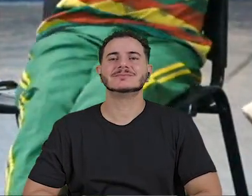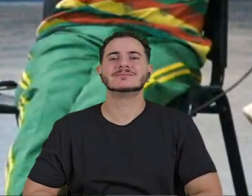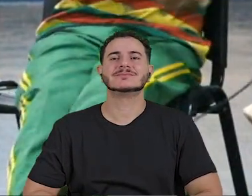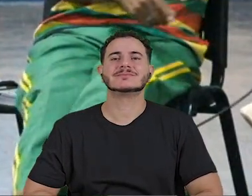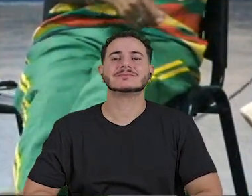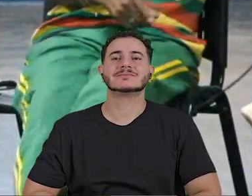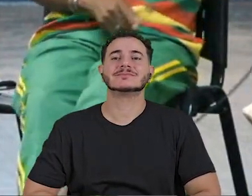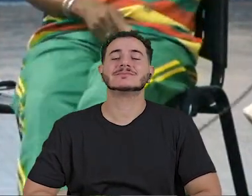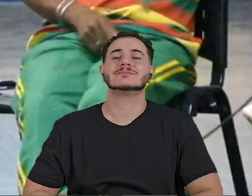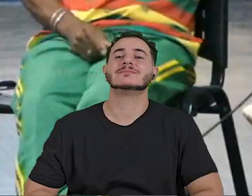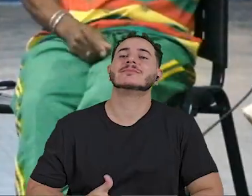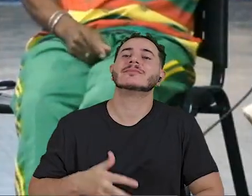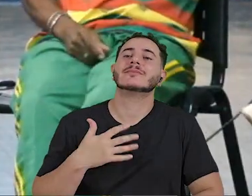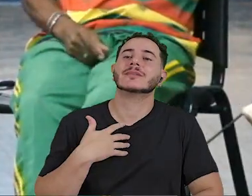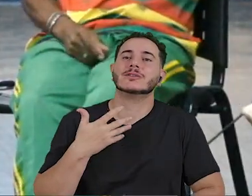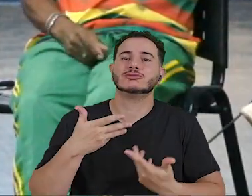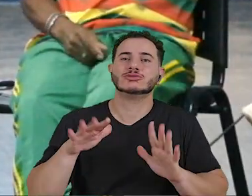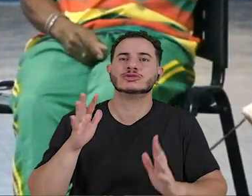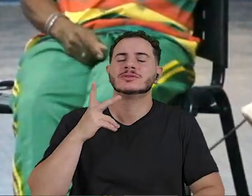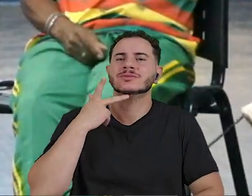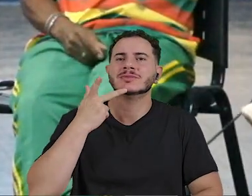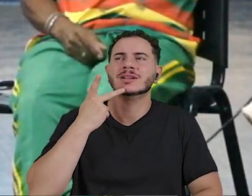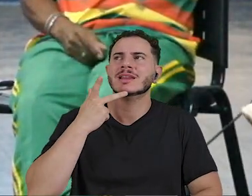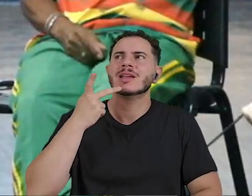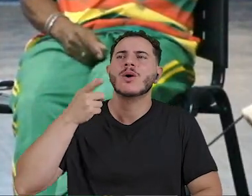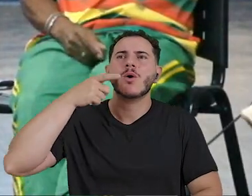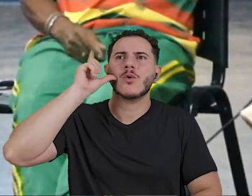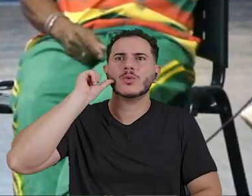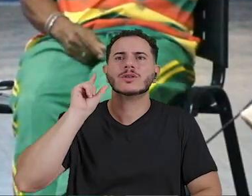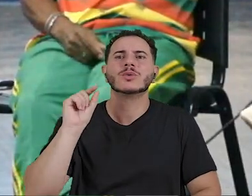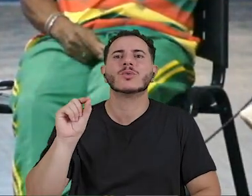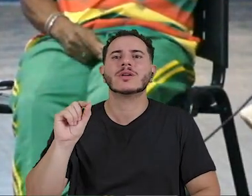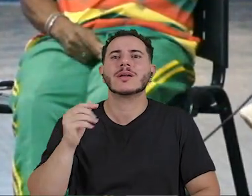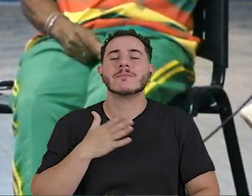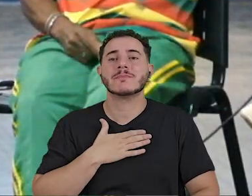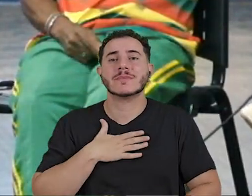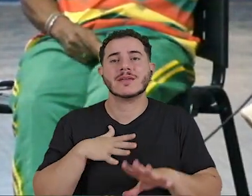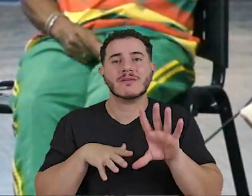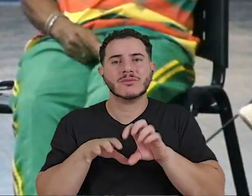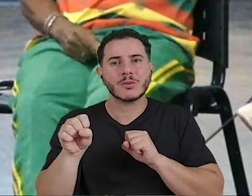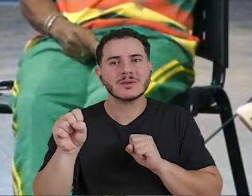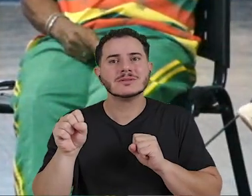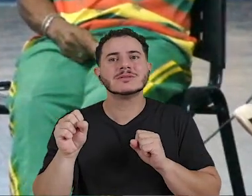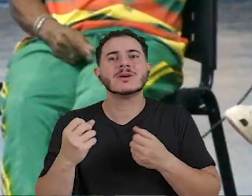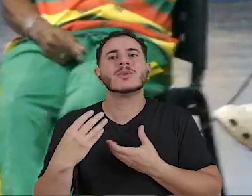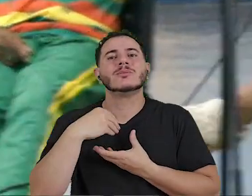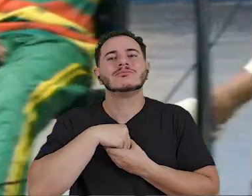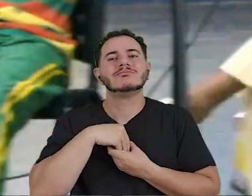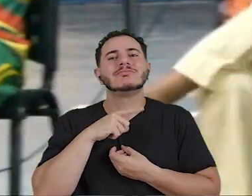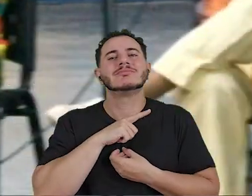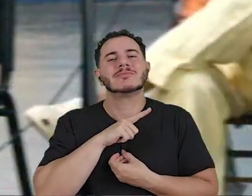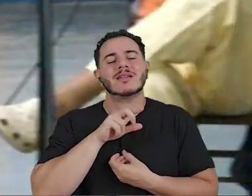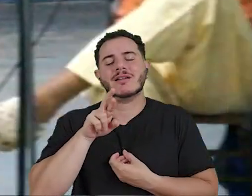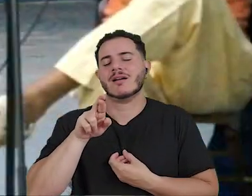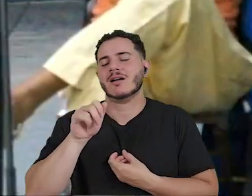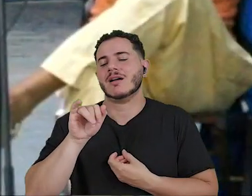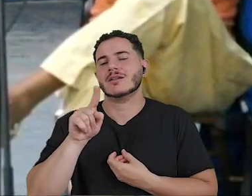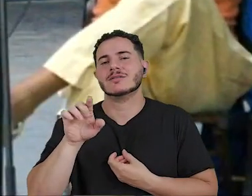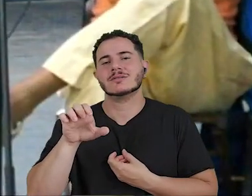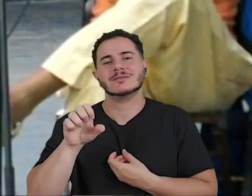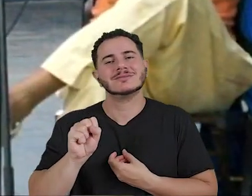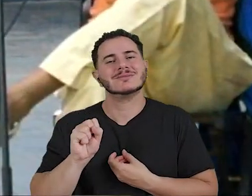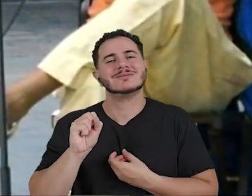Eu falei isso ontem, que uma das minhas formações foi no Raízes para fazer esta política pensada. Foi lá que